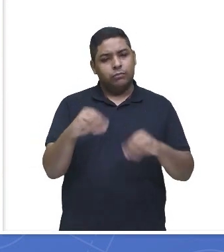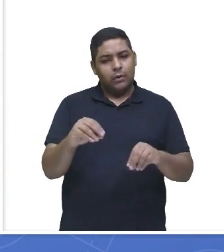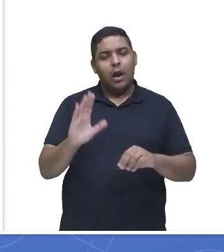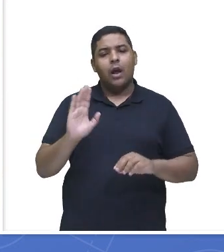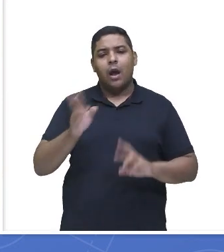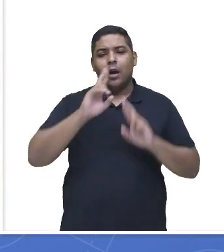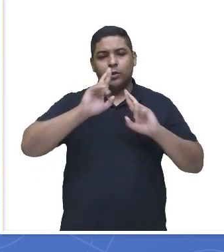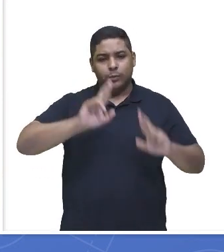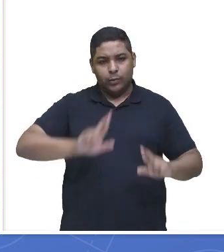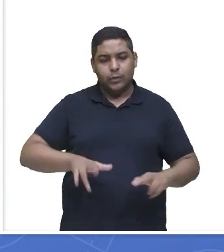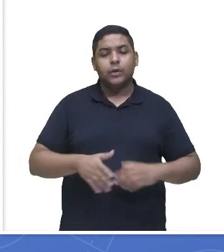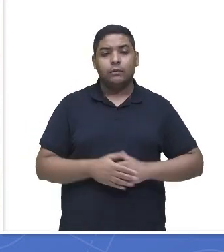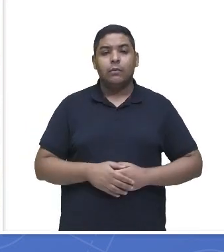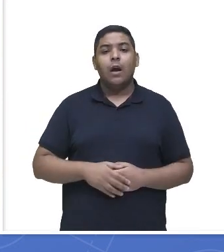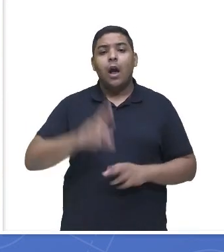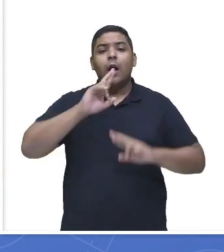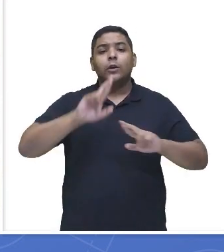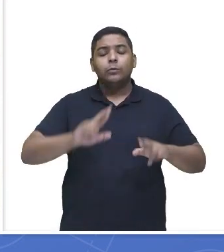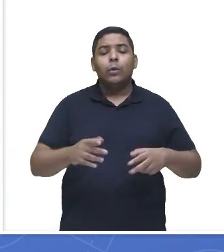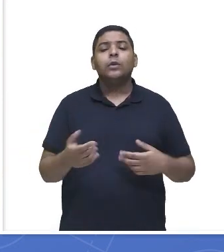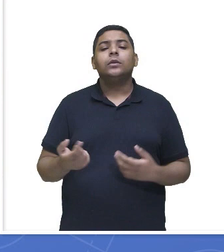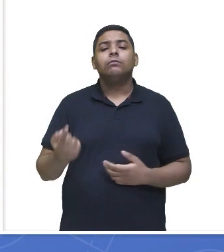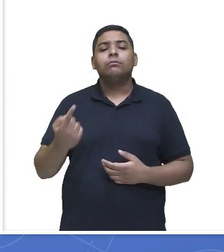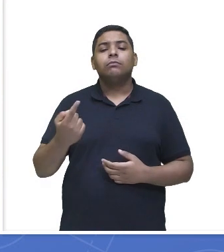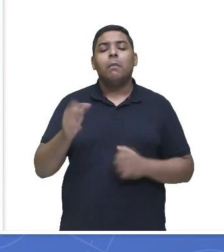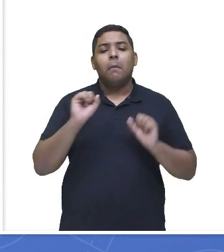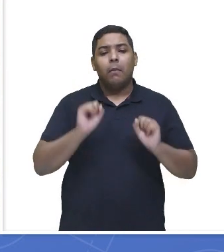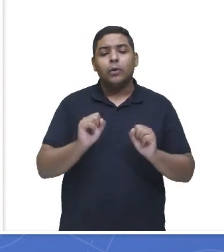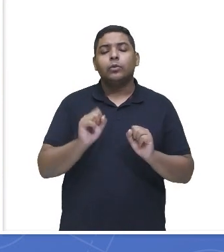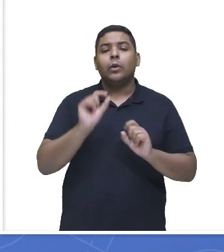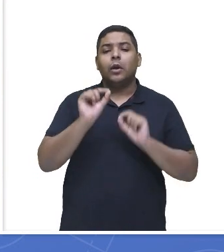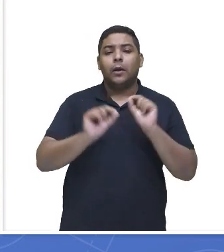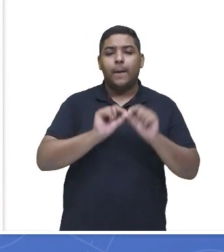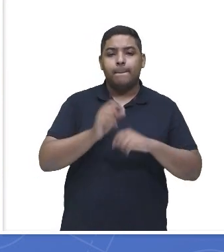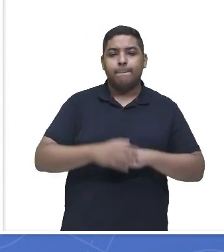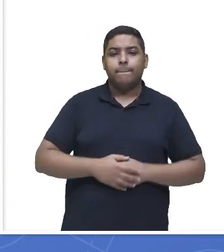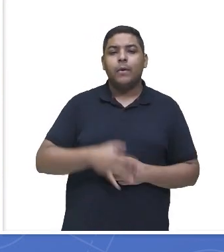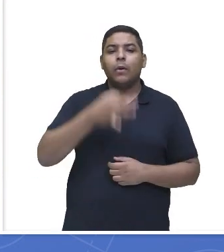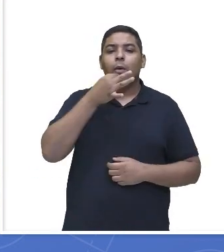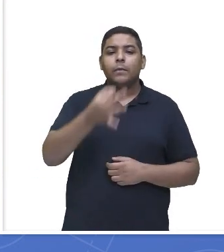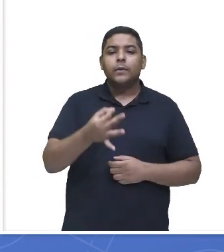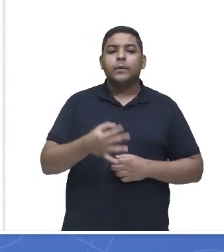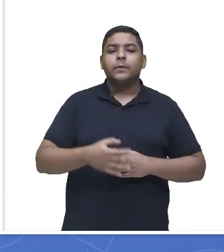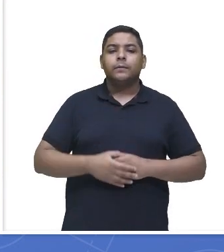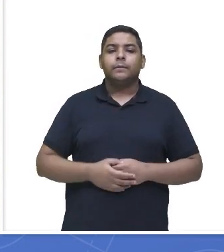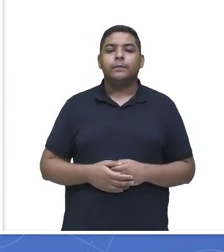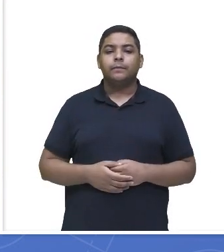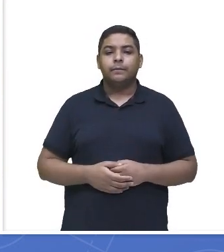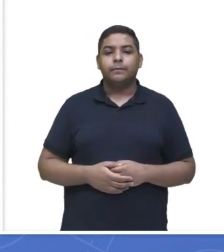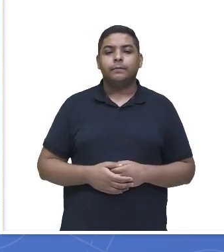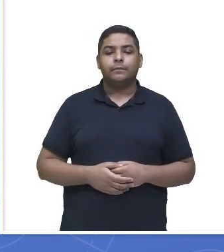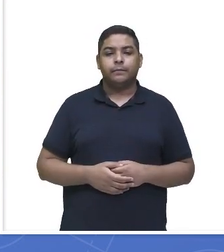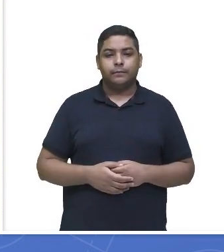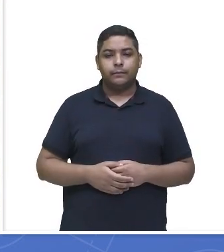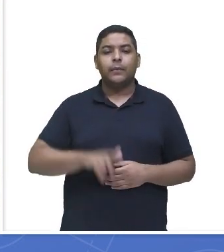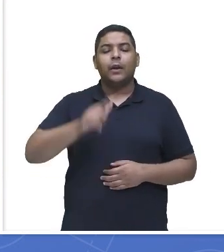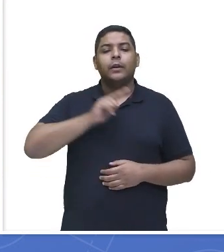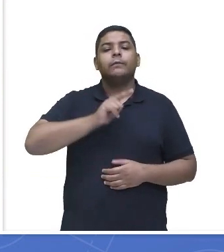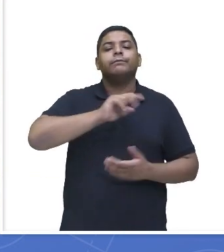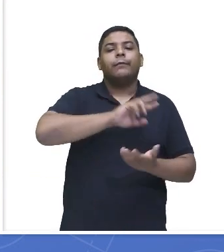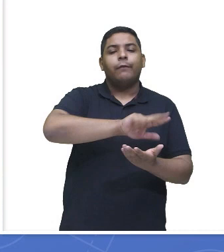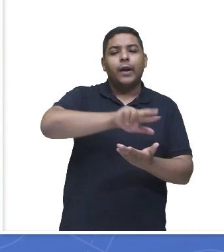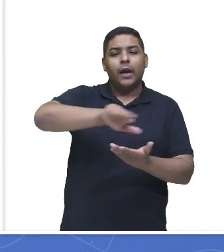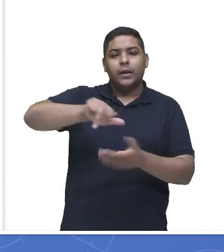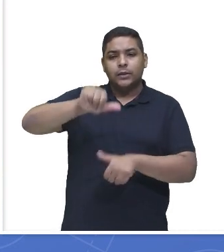e a resposta que a gente poderia trazer como um grande comentário seria justamente esse. Diversas